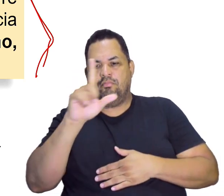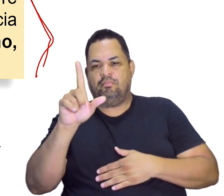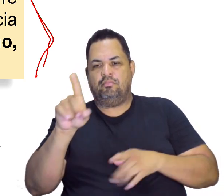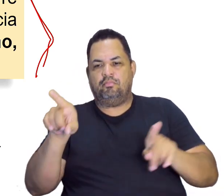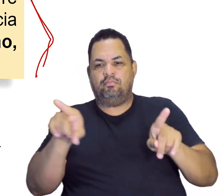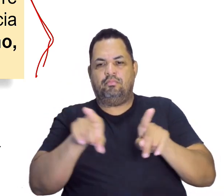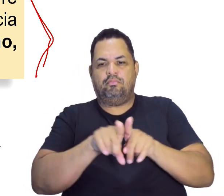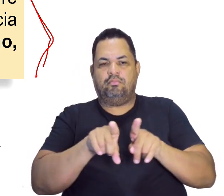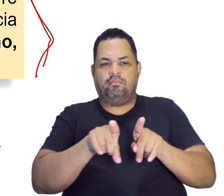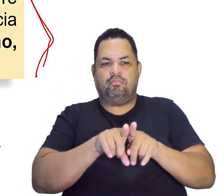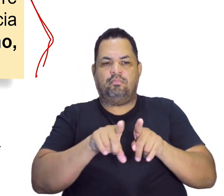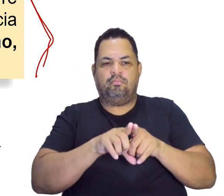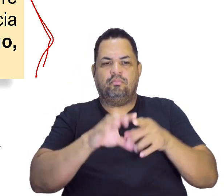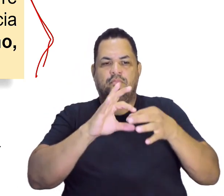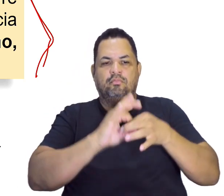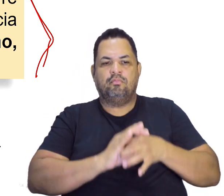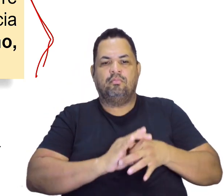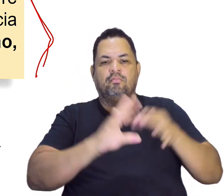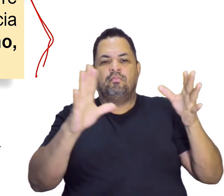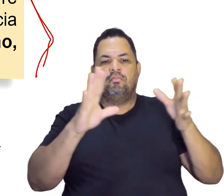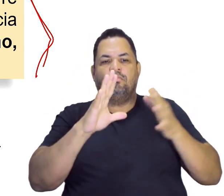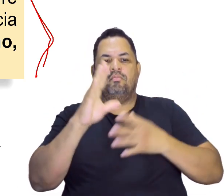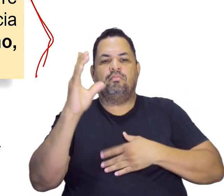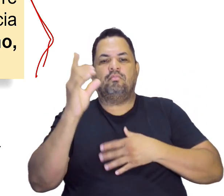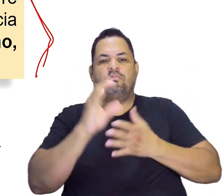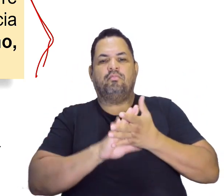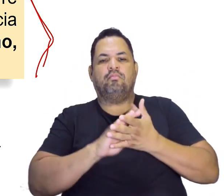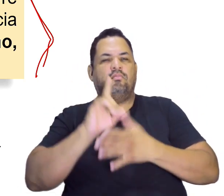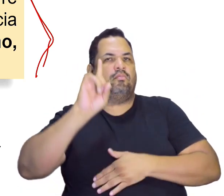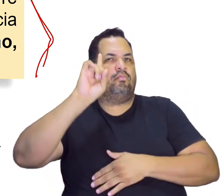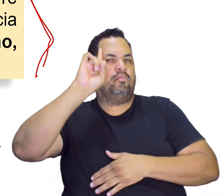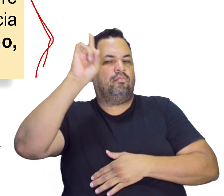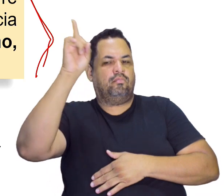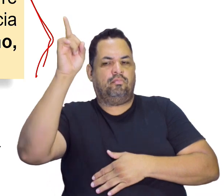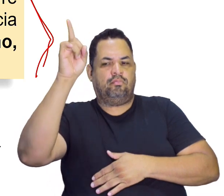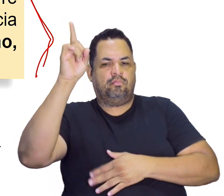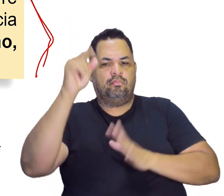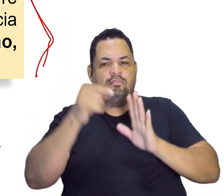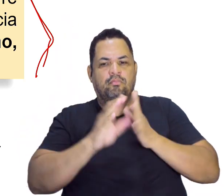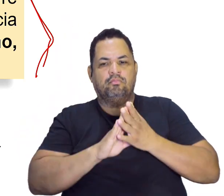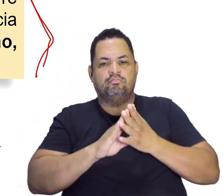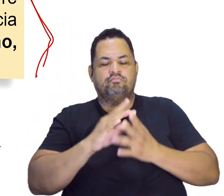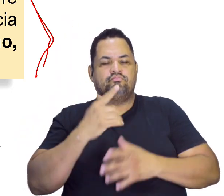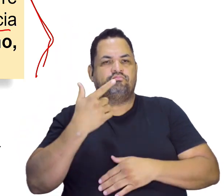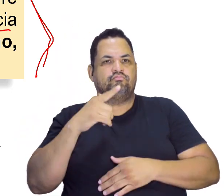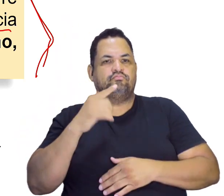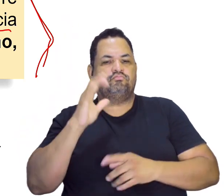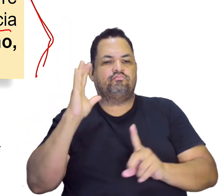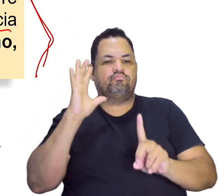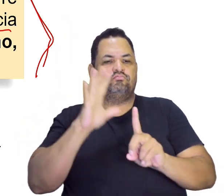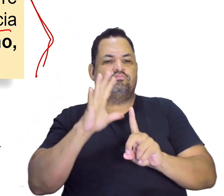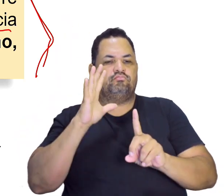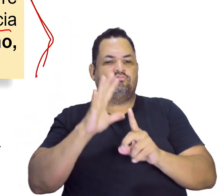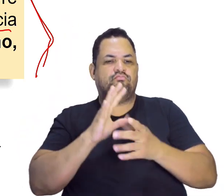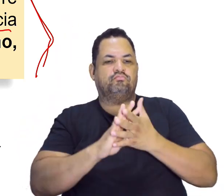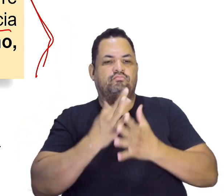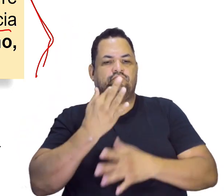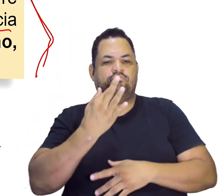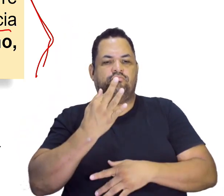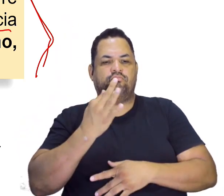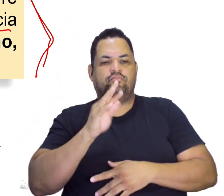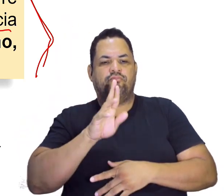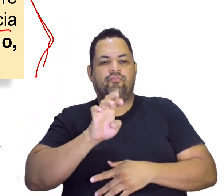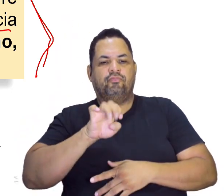e conseguir a livre expressão da criatividade, sem influência